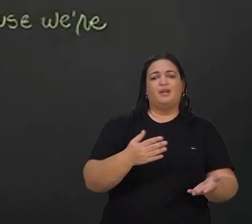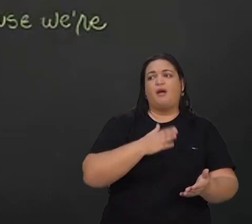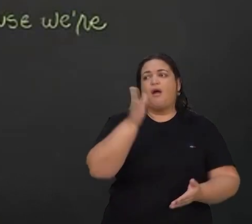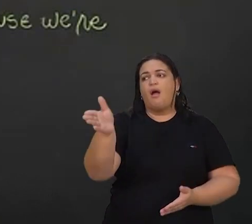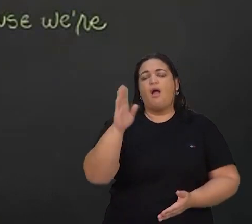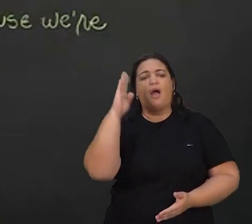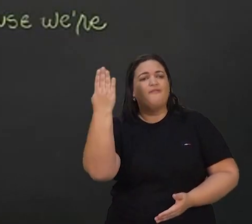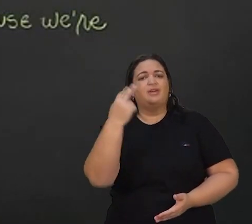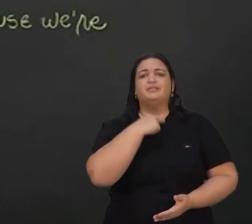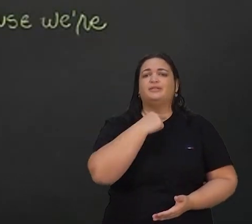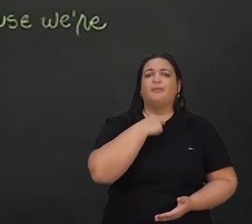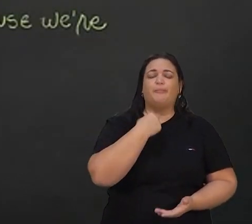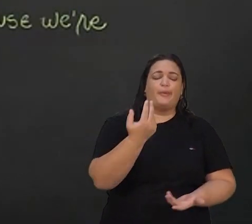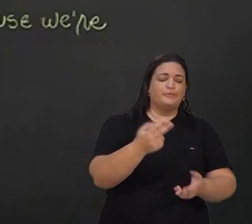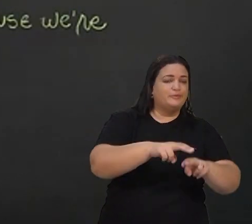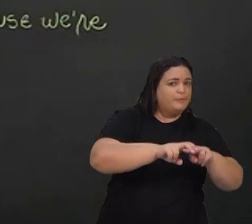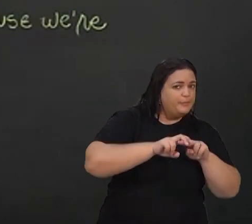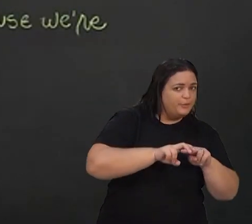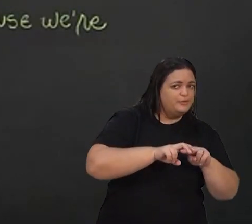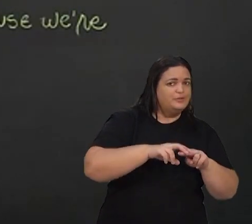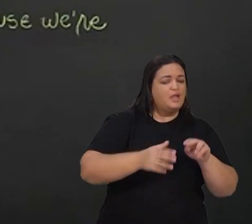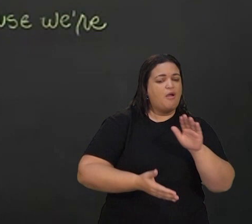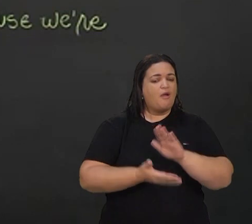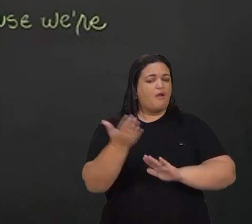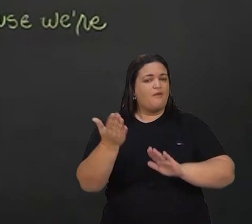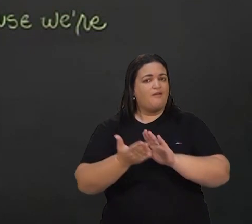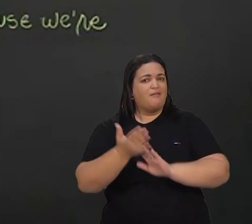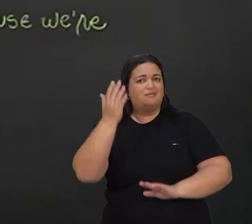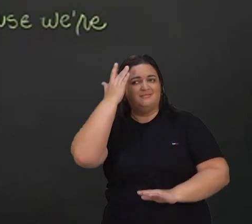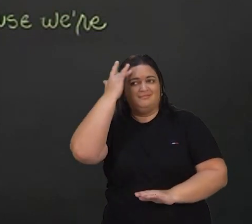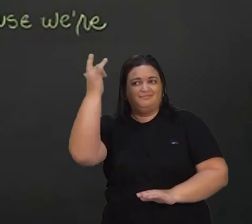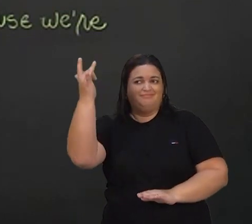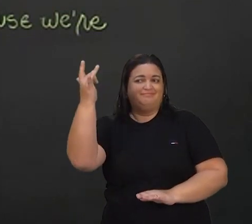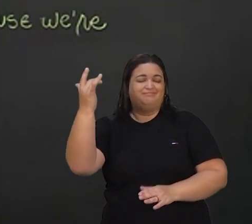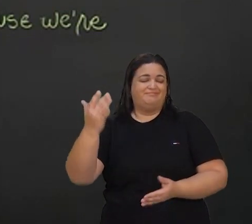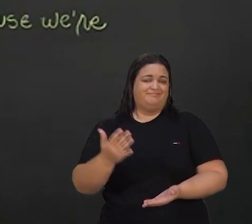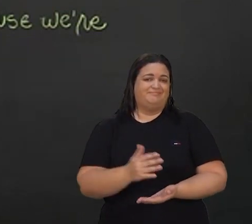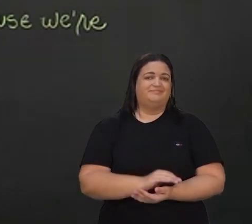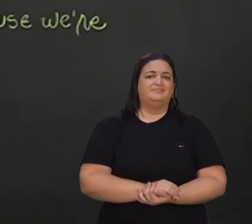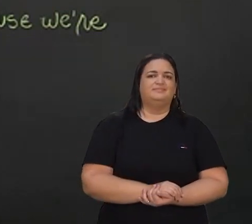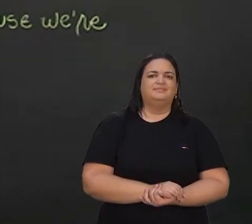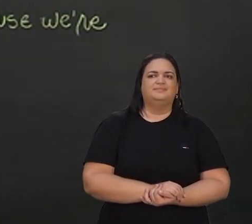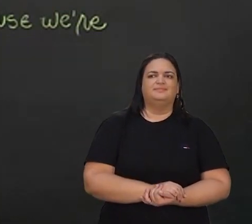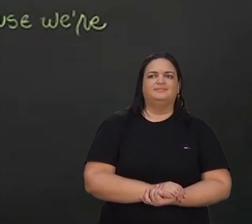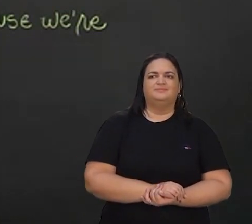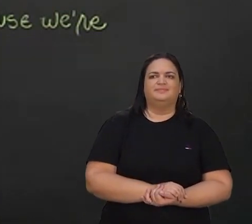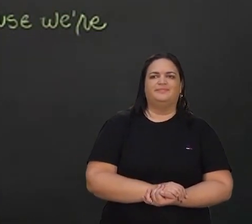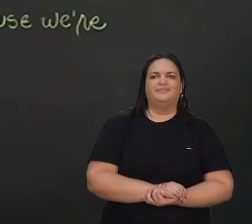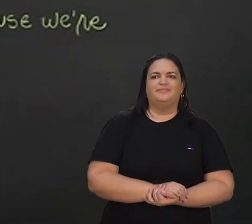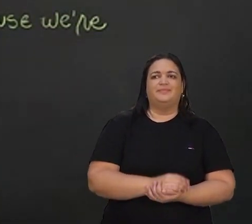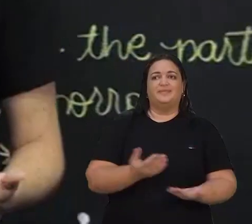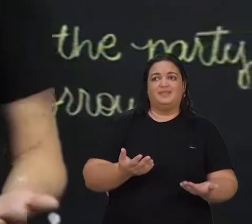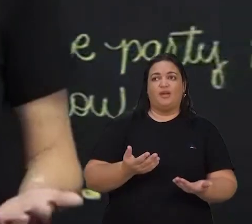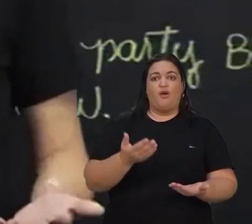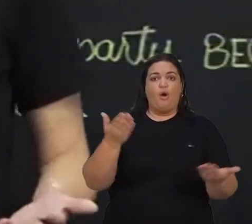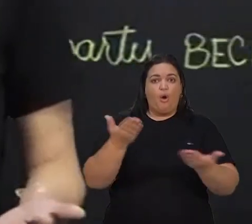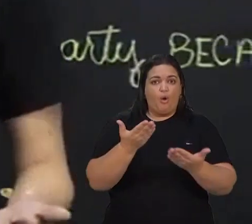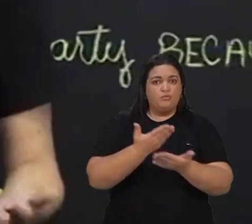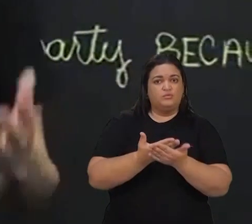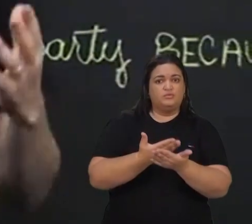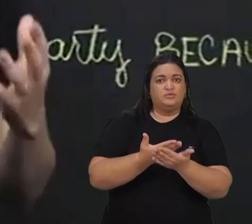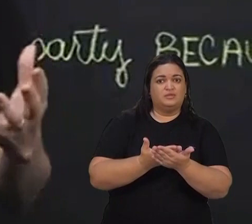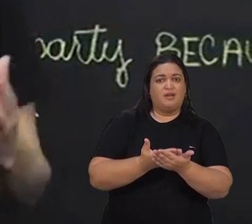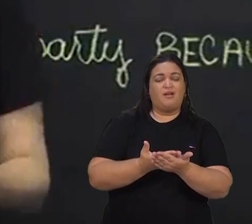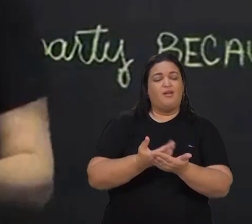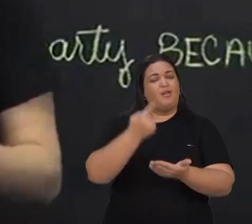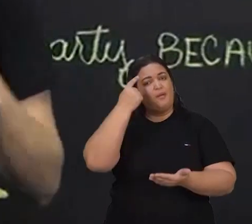razão? Porque nós iremos viajar amanhã. A ideia dessa videoaula é trazer para